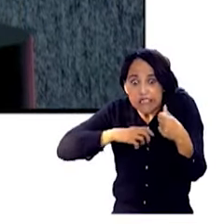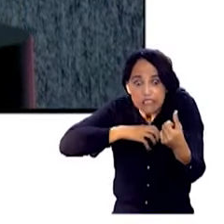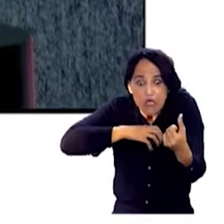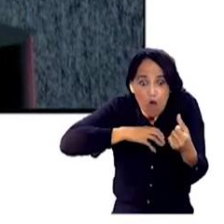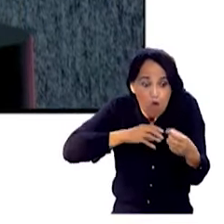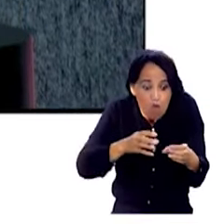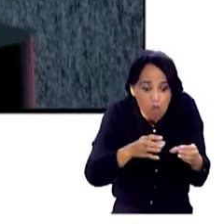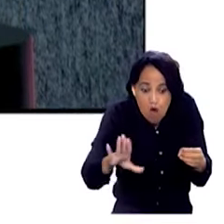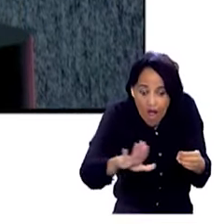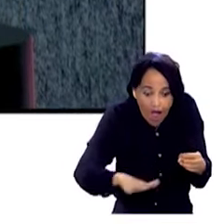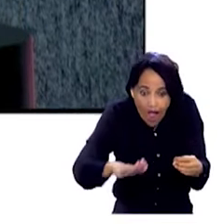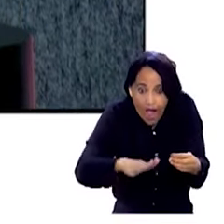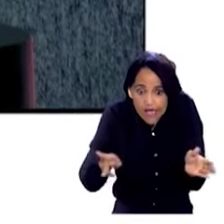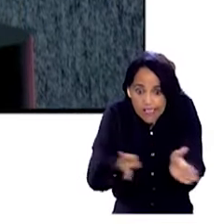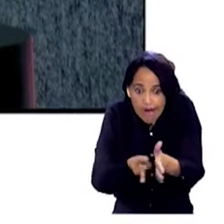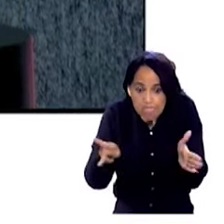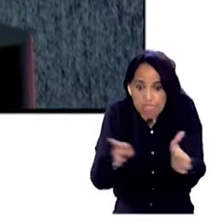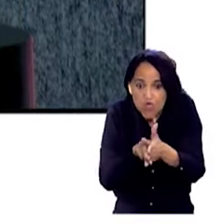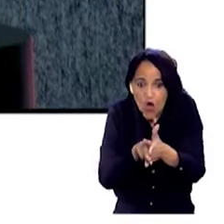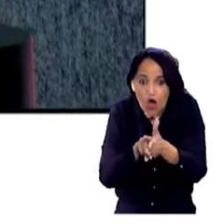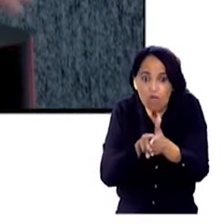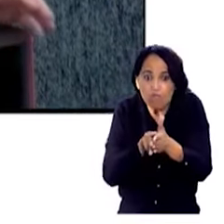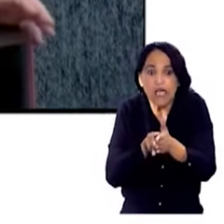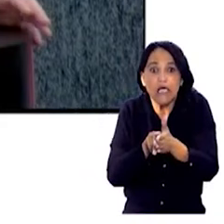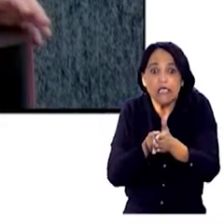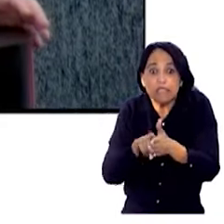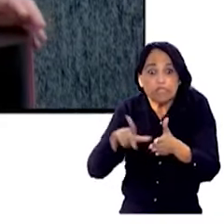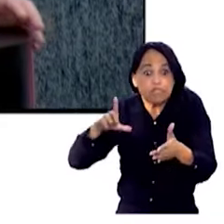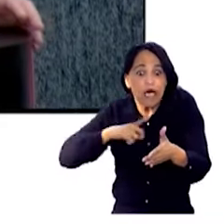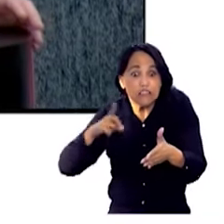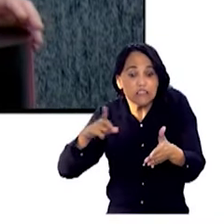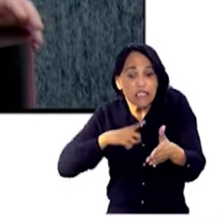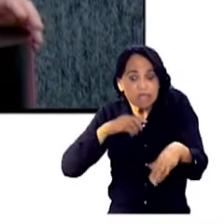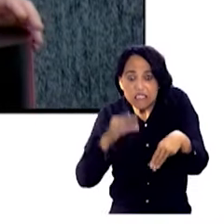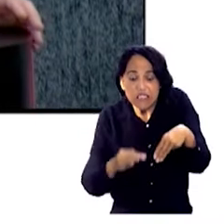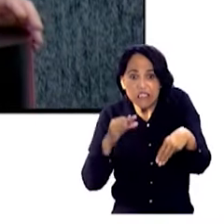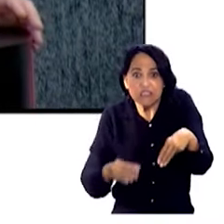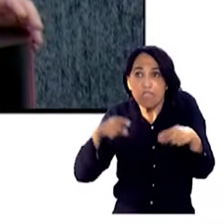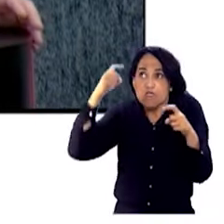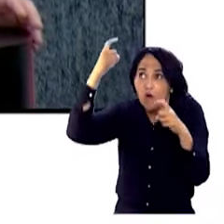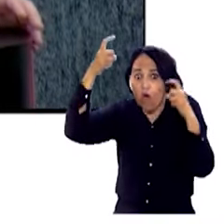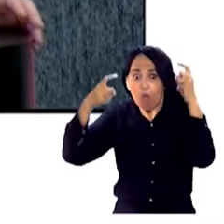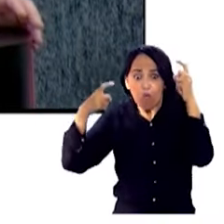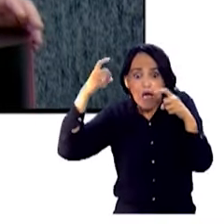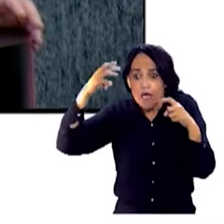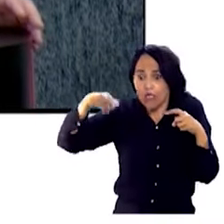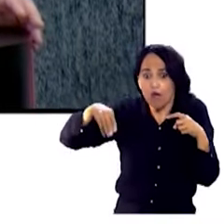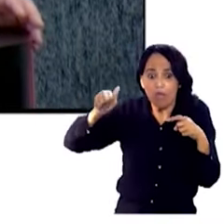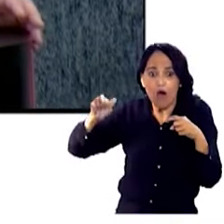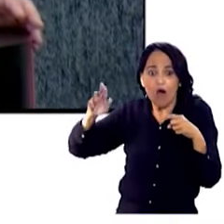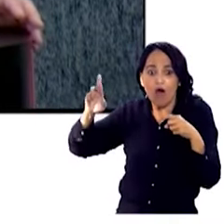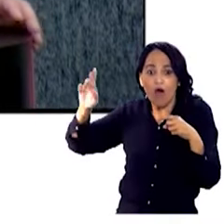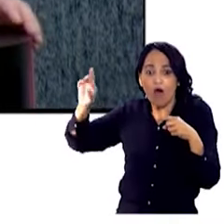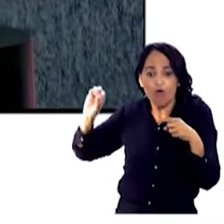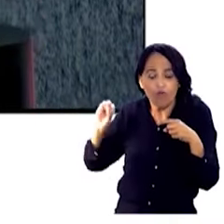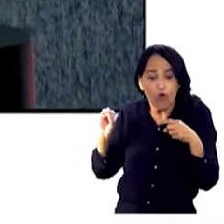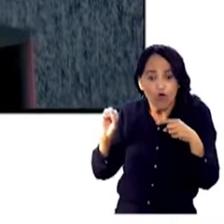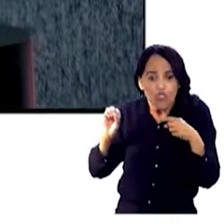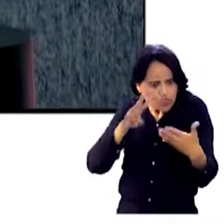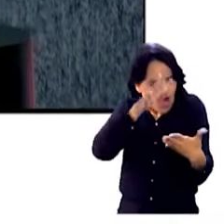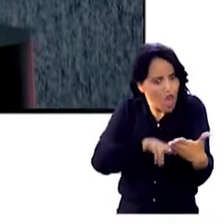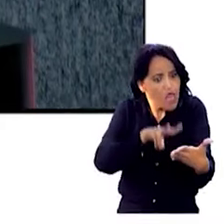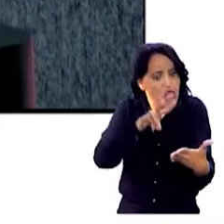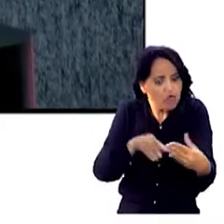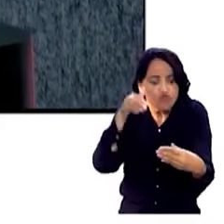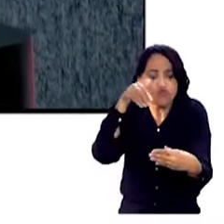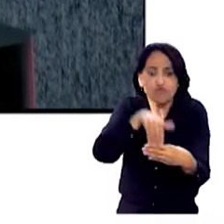preocupados em equacionar essas ferramentas o ministro Mauro Campo deu um exemplo claríssimo basta ler os votos de sua excelência Ministro